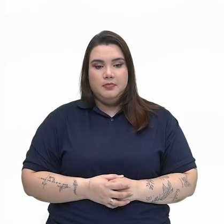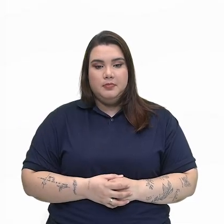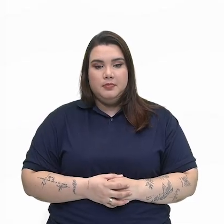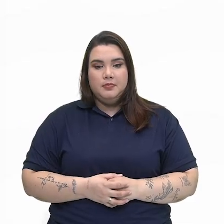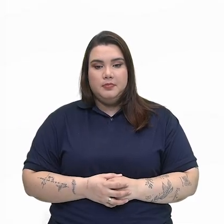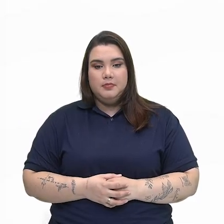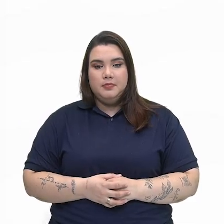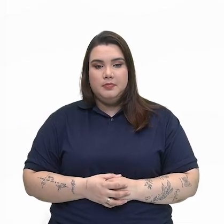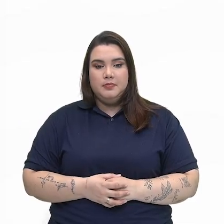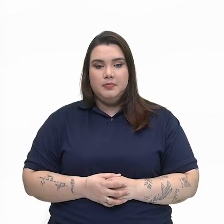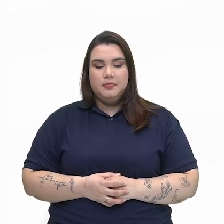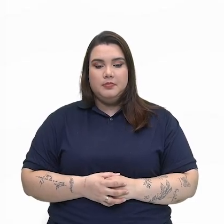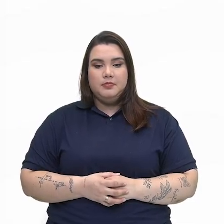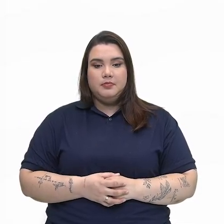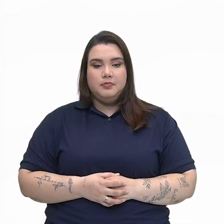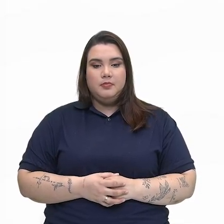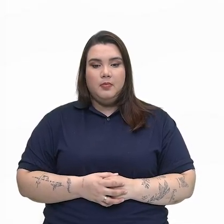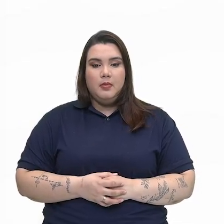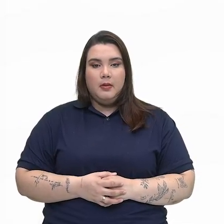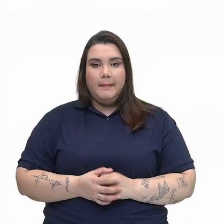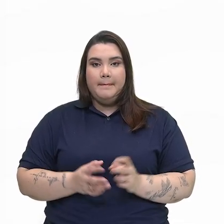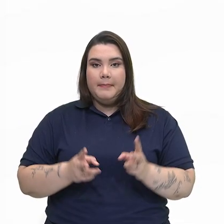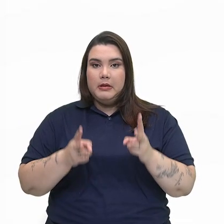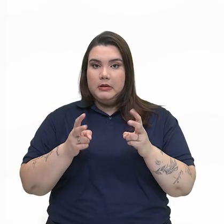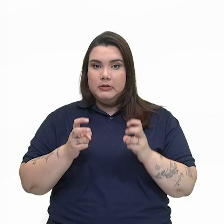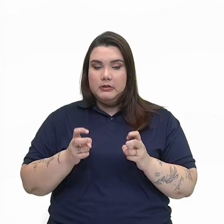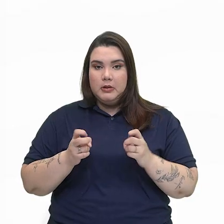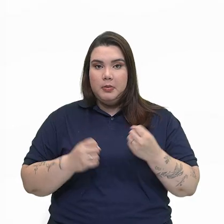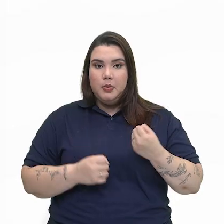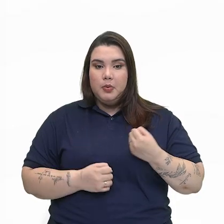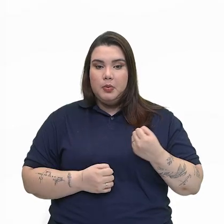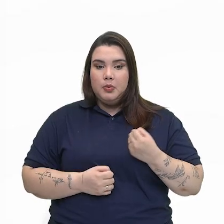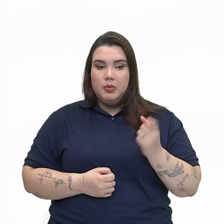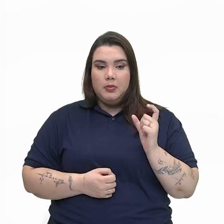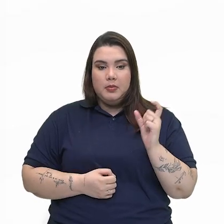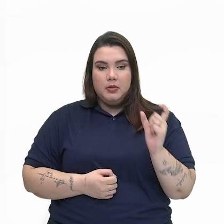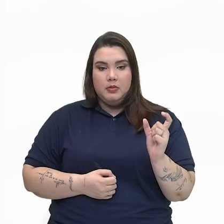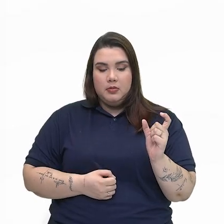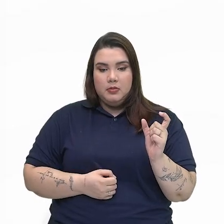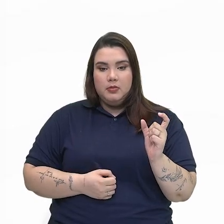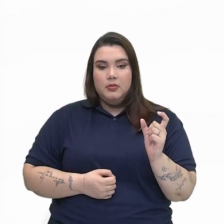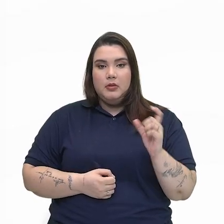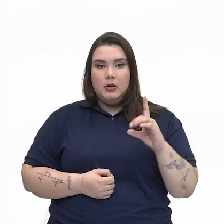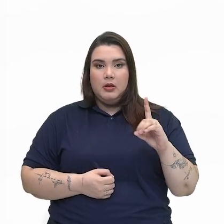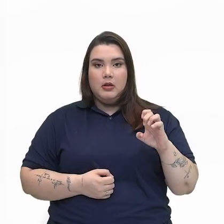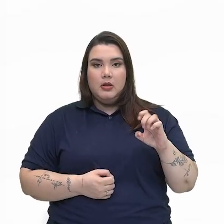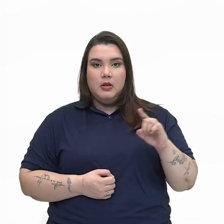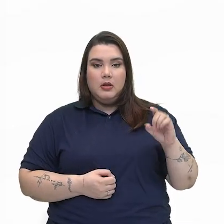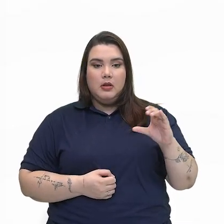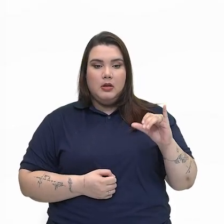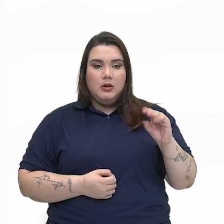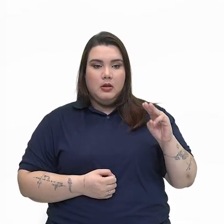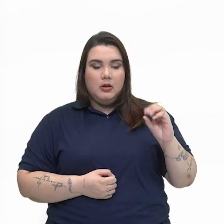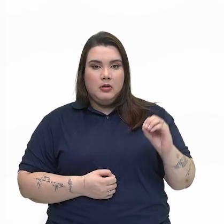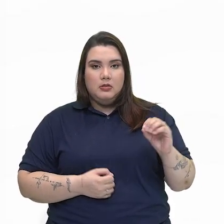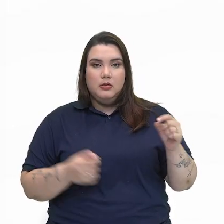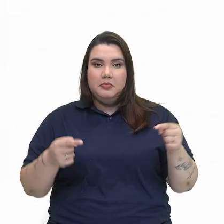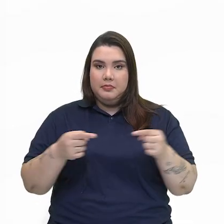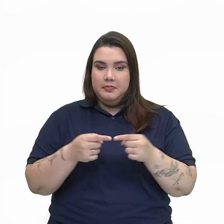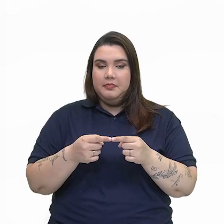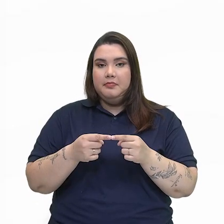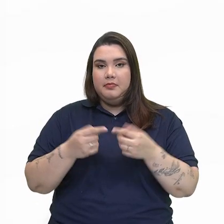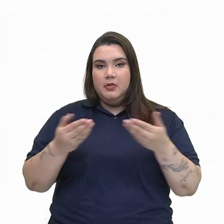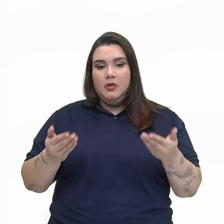35,2. Vejam que a última casa decimal a ser conservada é a casa dos décimos. Então, estamos trabalhando aí